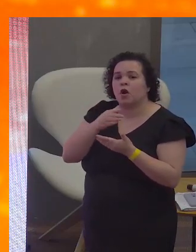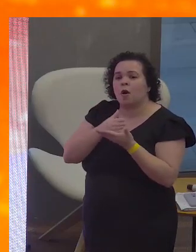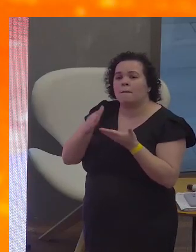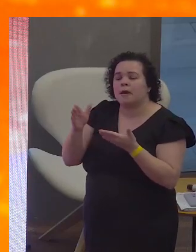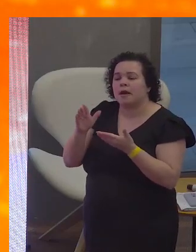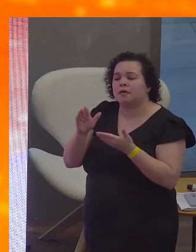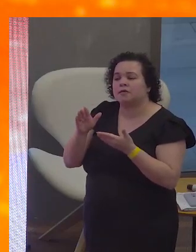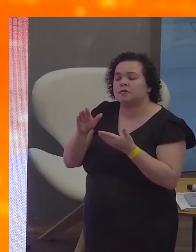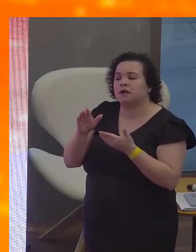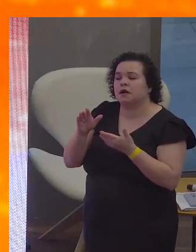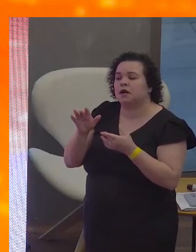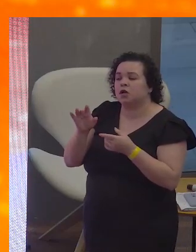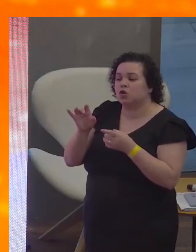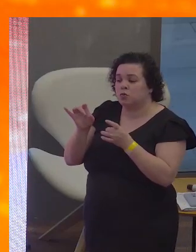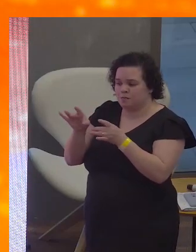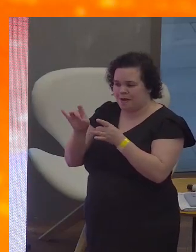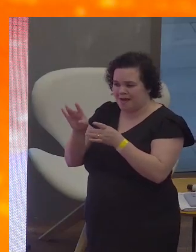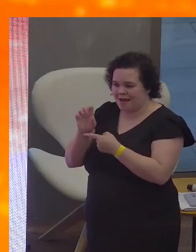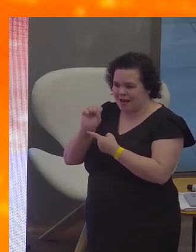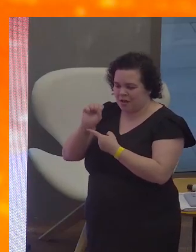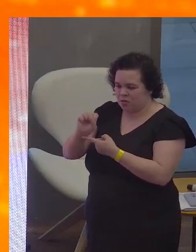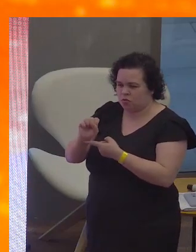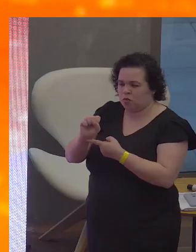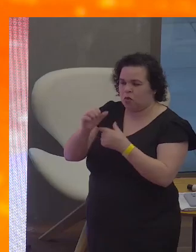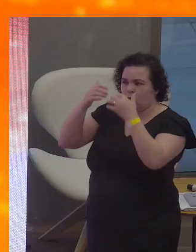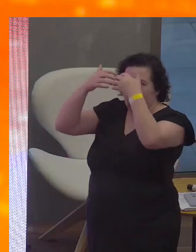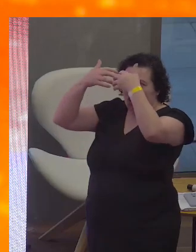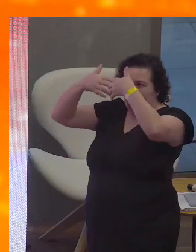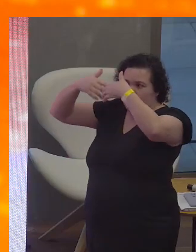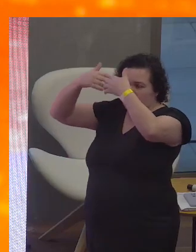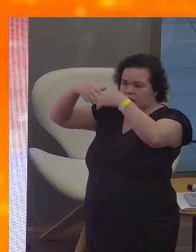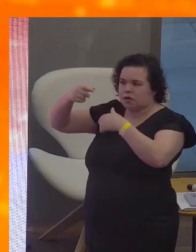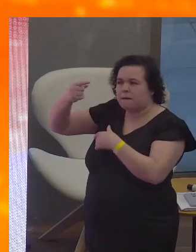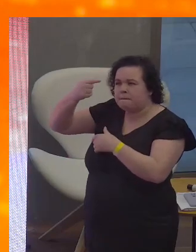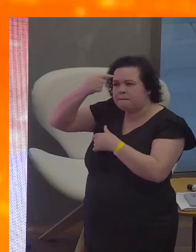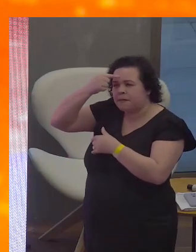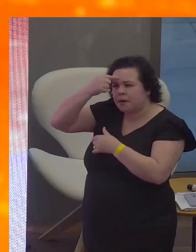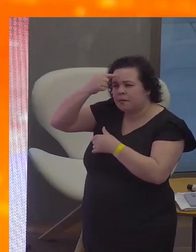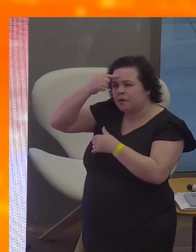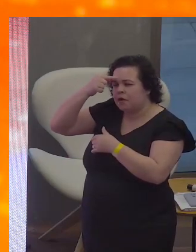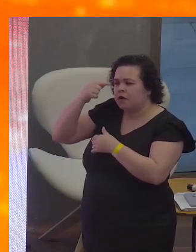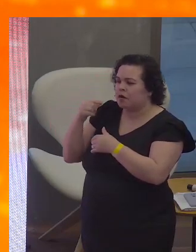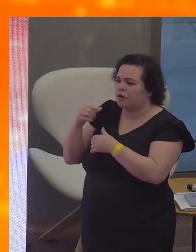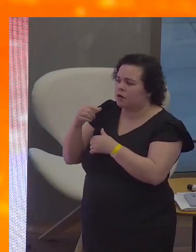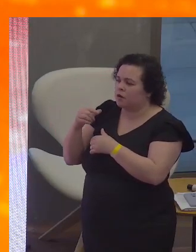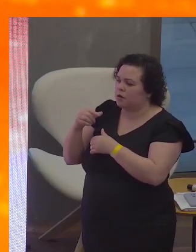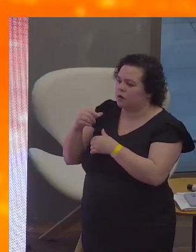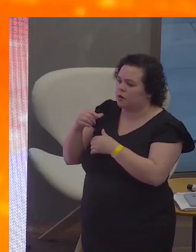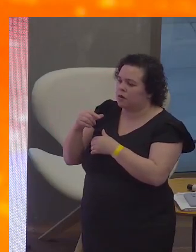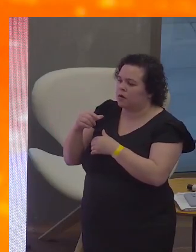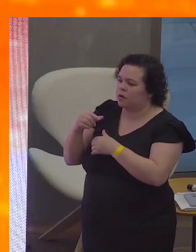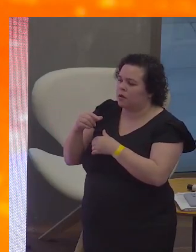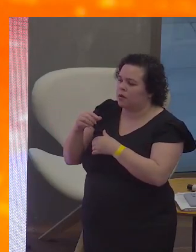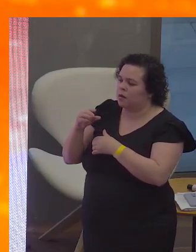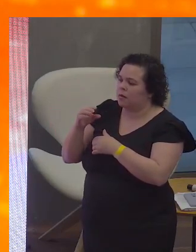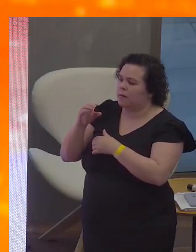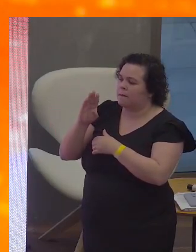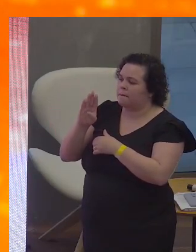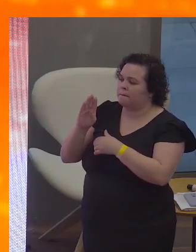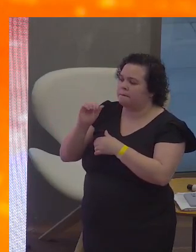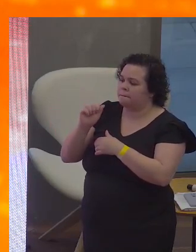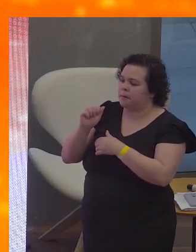mercado cognição e memória? Produtos com ginkgo biloba, bacopa ou ainda